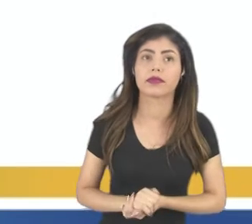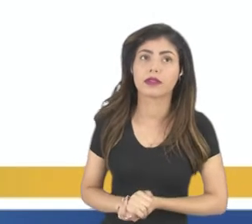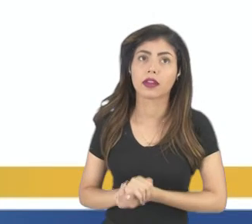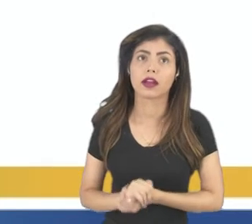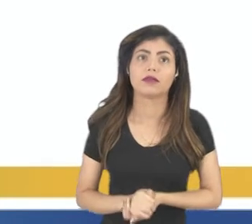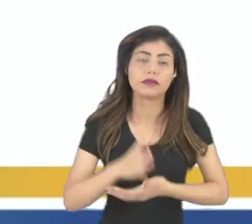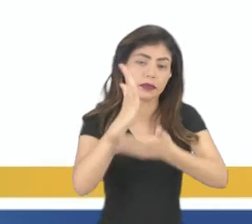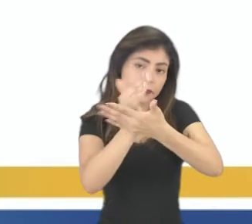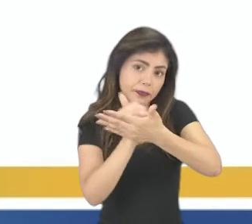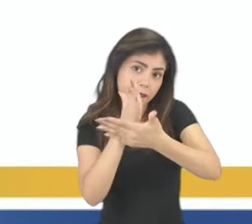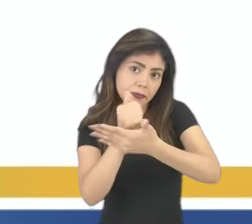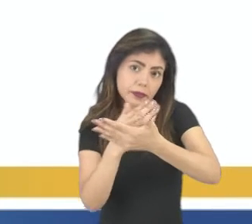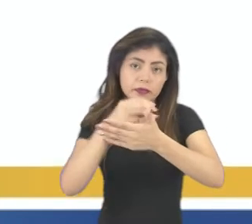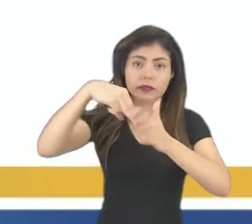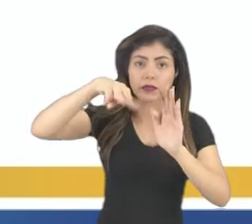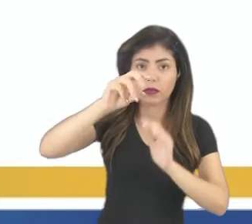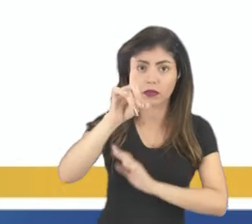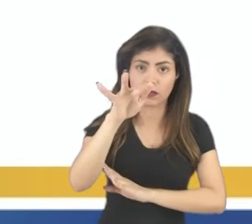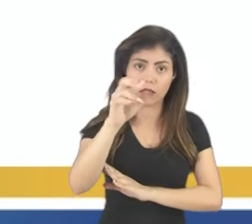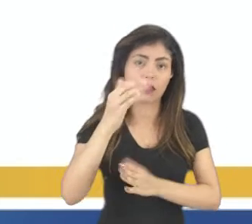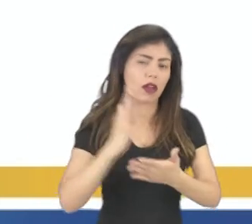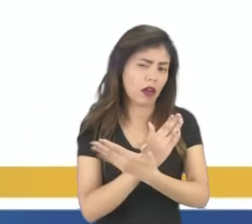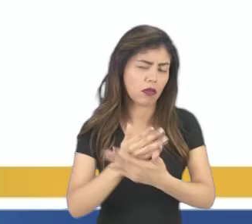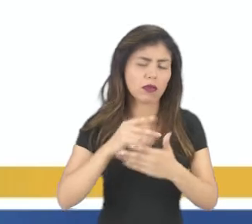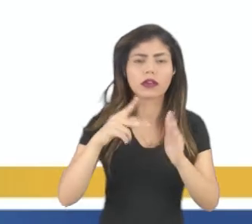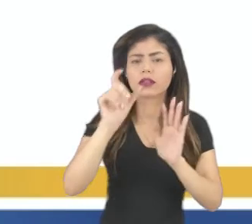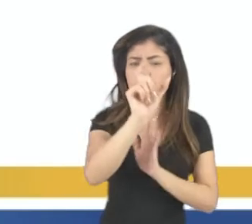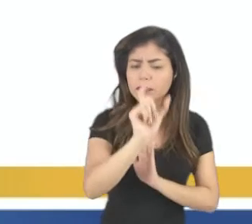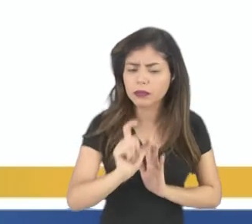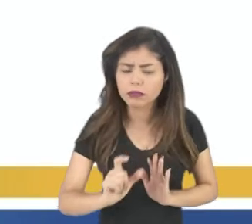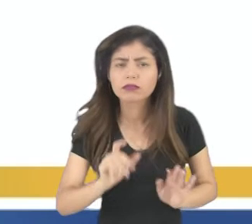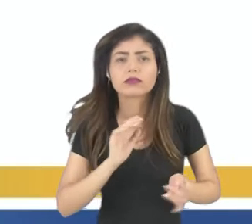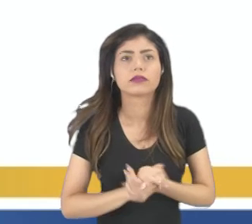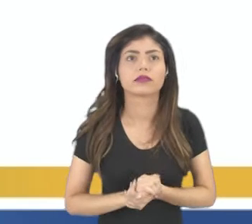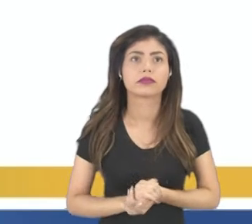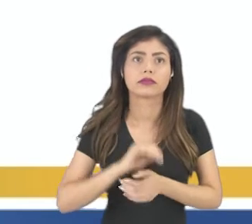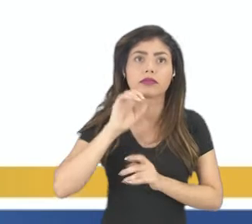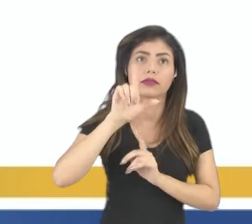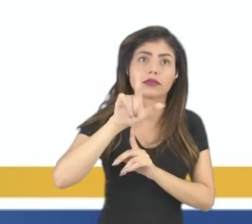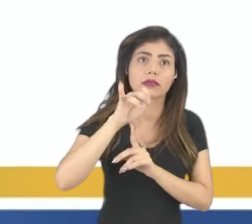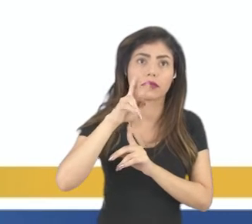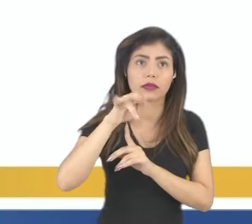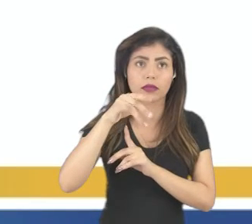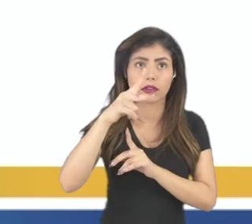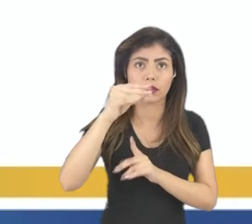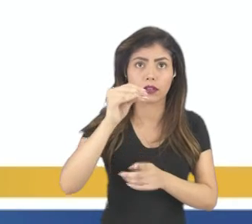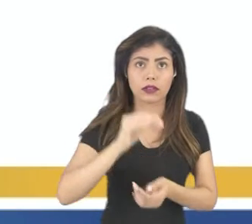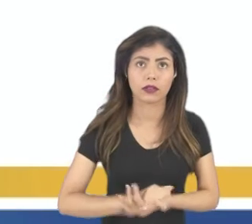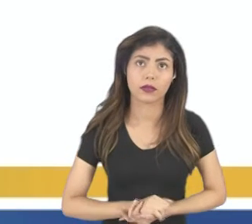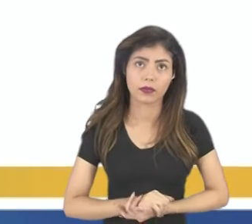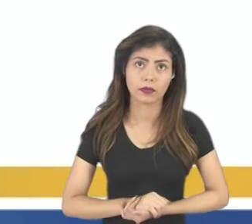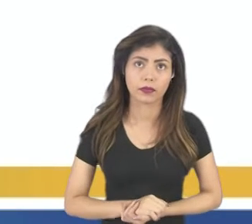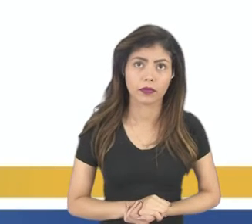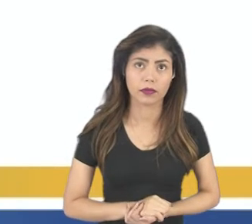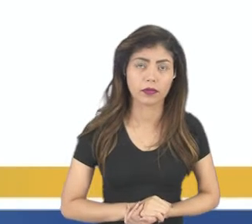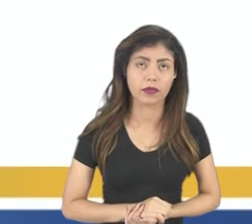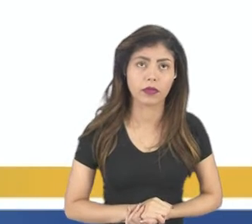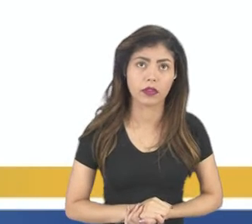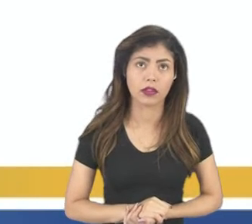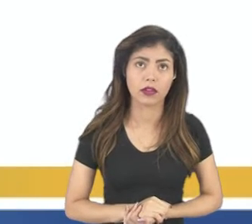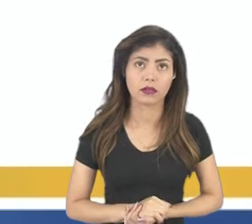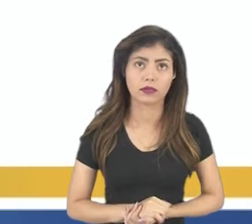é divide as partículas elementar em algumas partes quais são essas partes os léptons Quem são os léptons